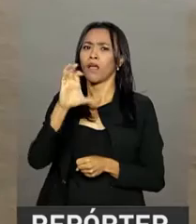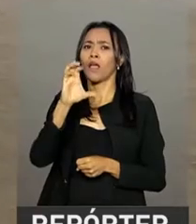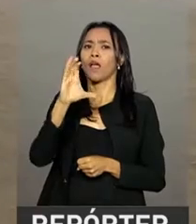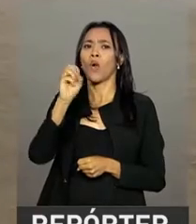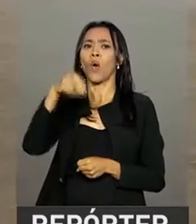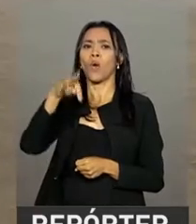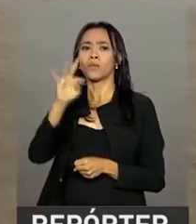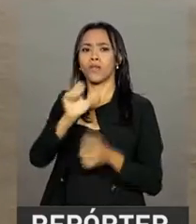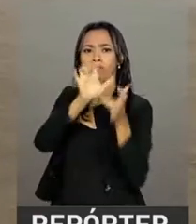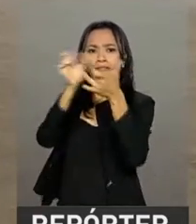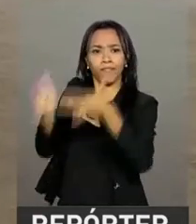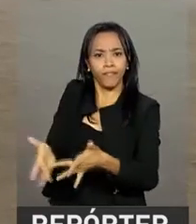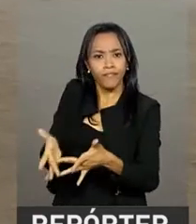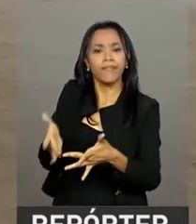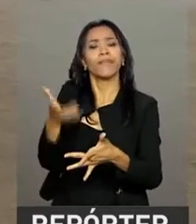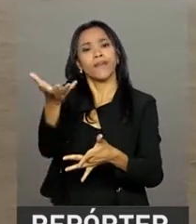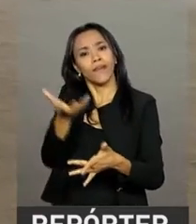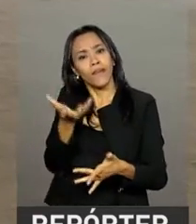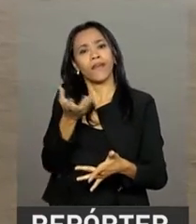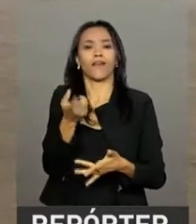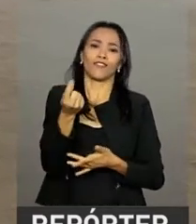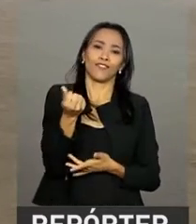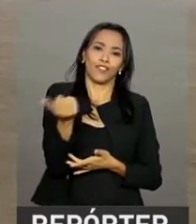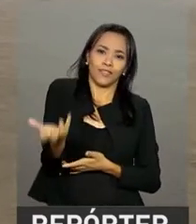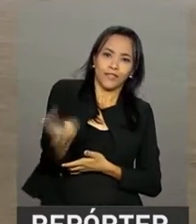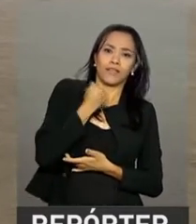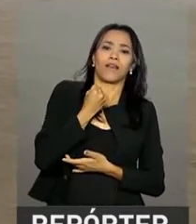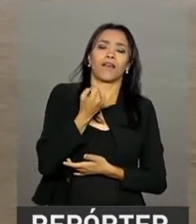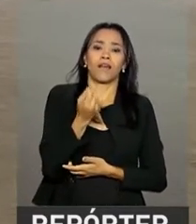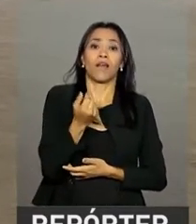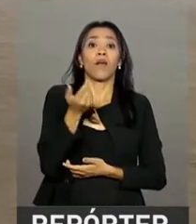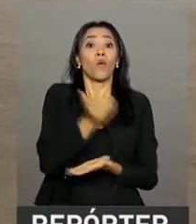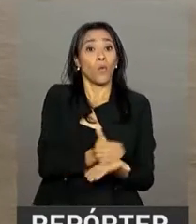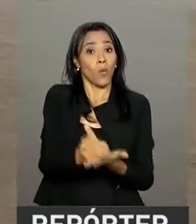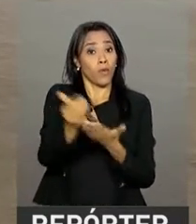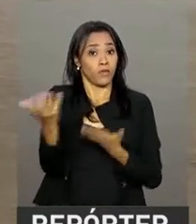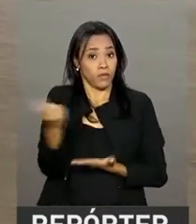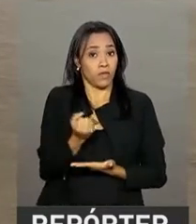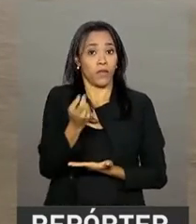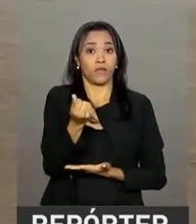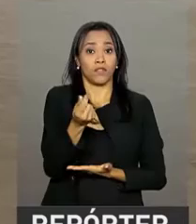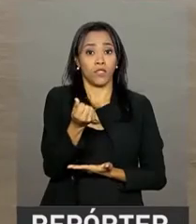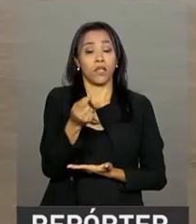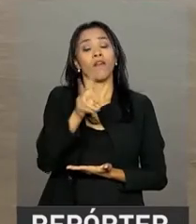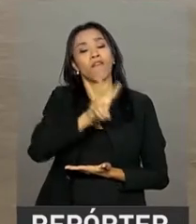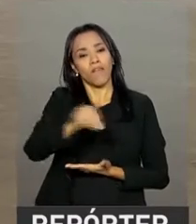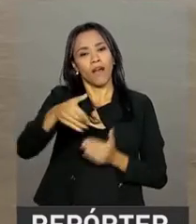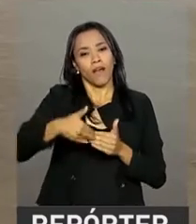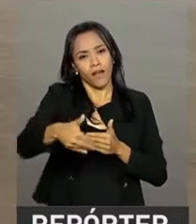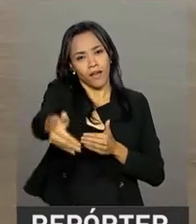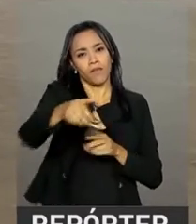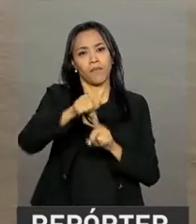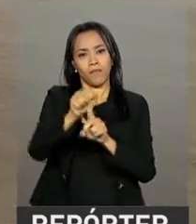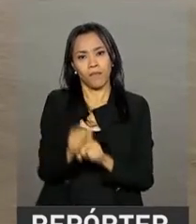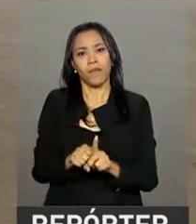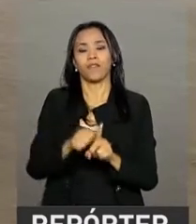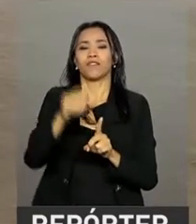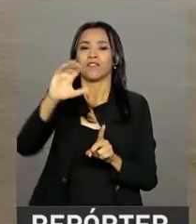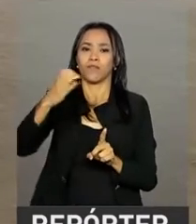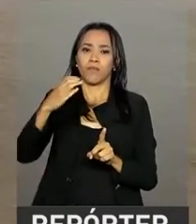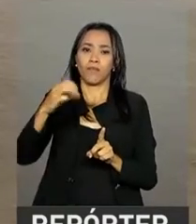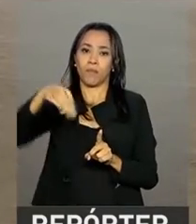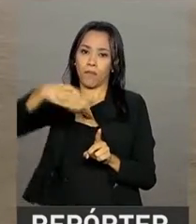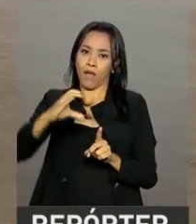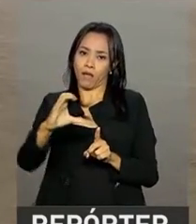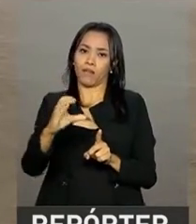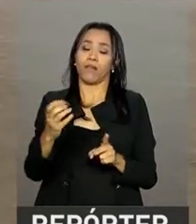um dinheirinho para receber. Bom, o início dos saques deve ser autorizado a partir de março e os